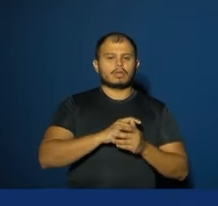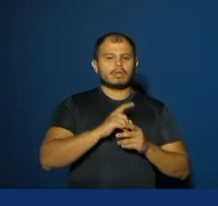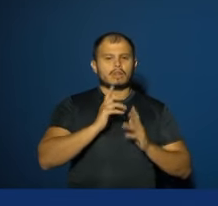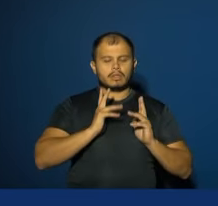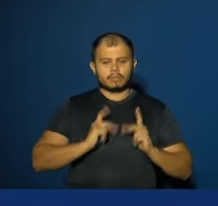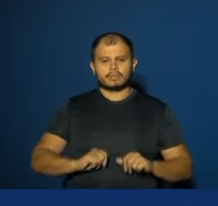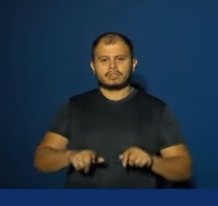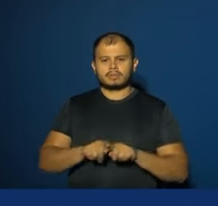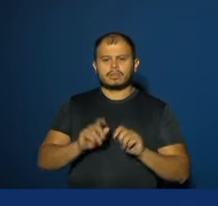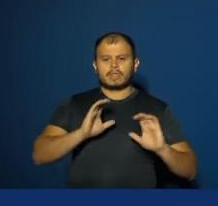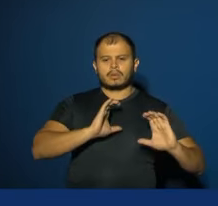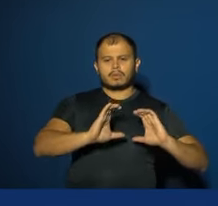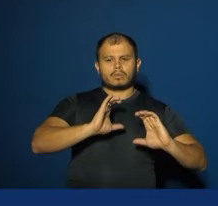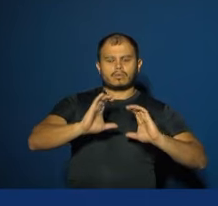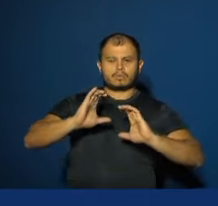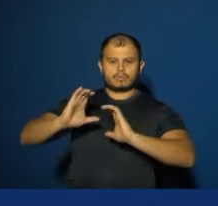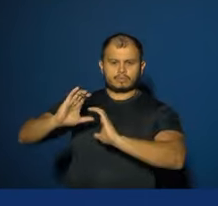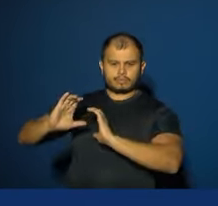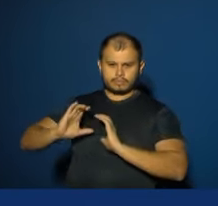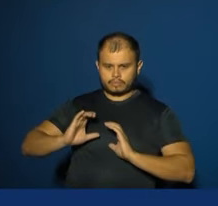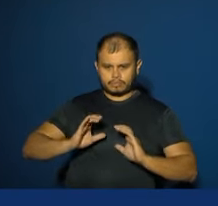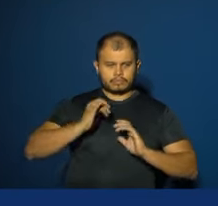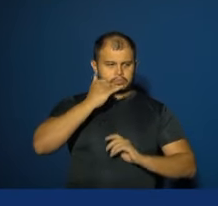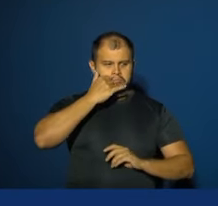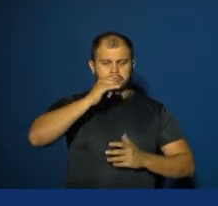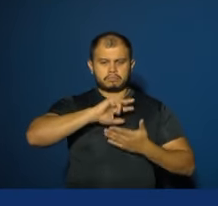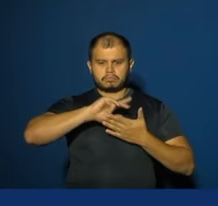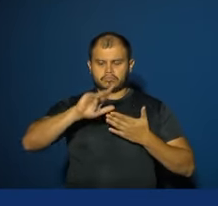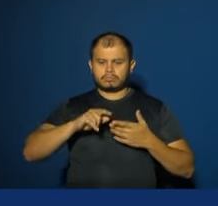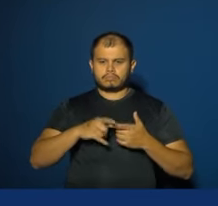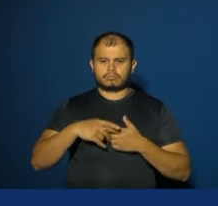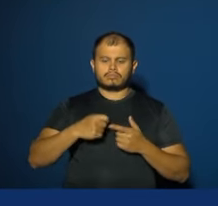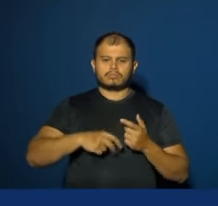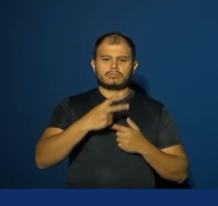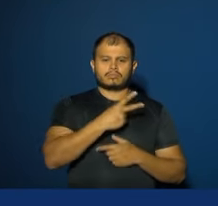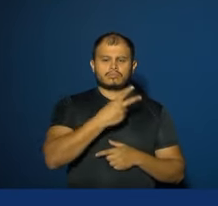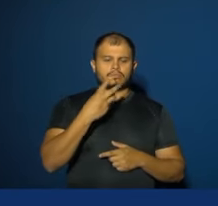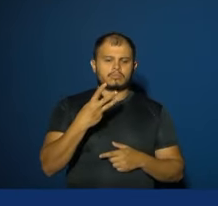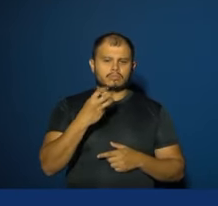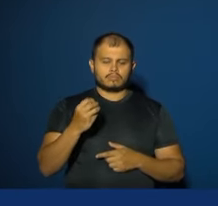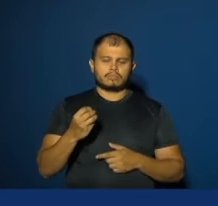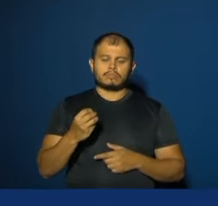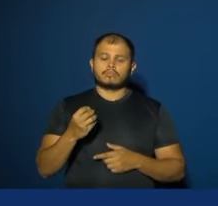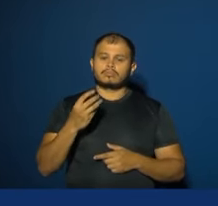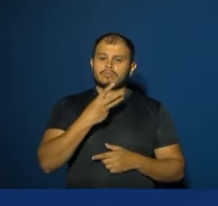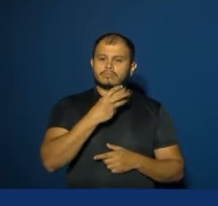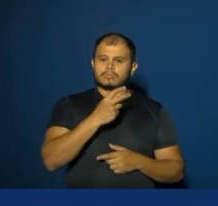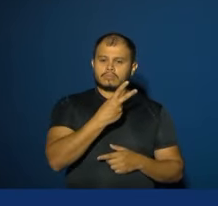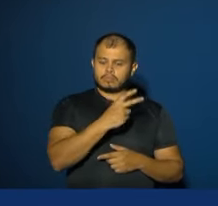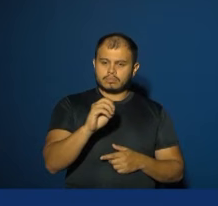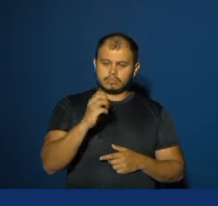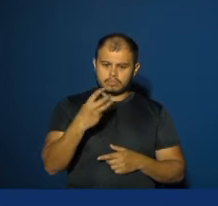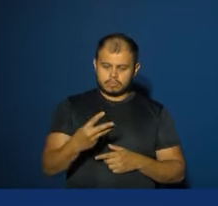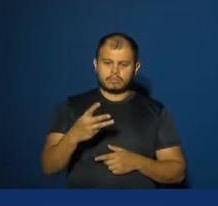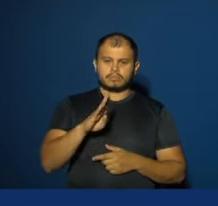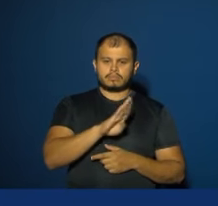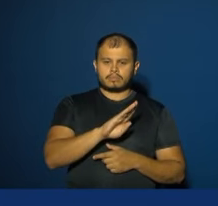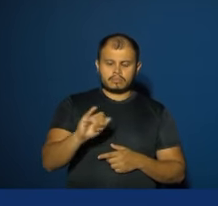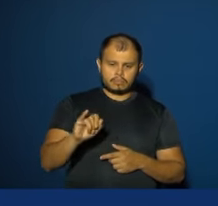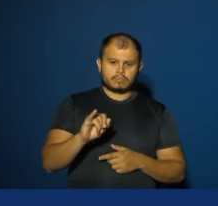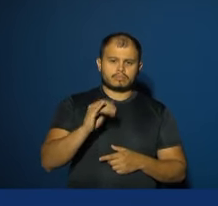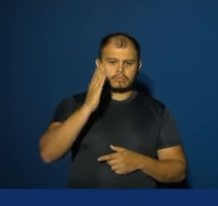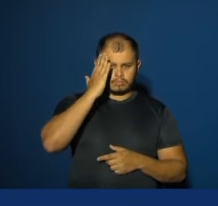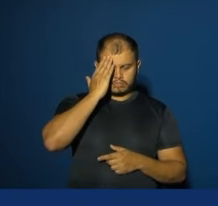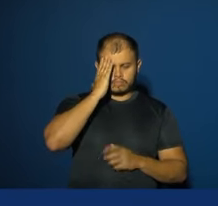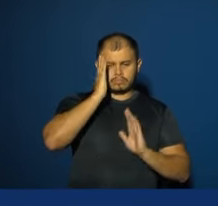telecomunicações estas quatro áreas o ano passado representaram r133 bilhões de reais 2023 como nós sabemos já teve um